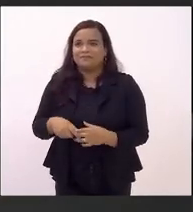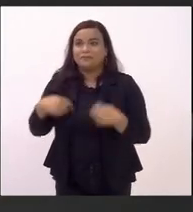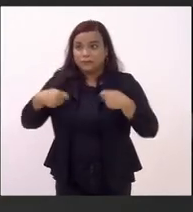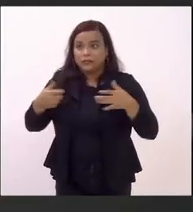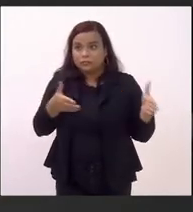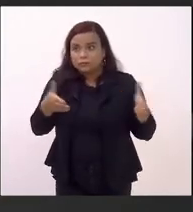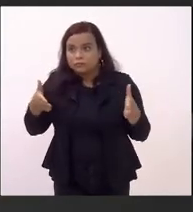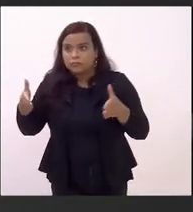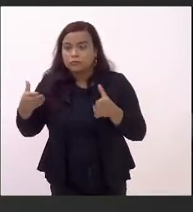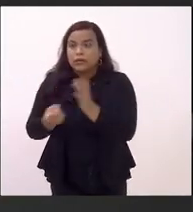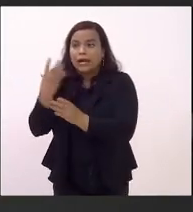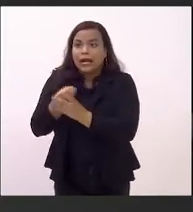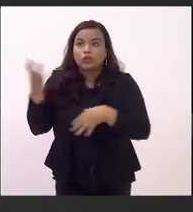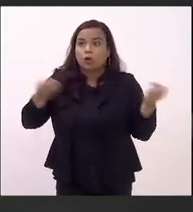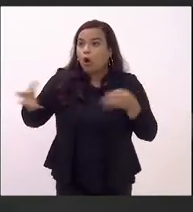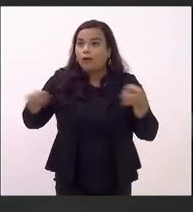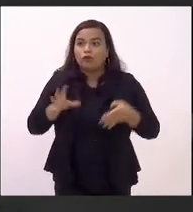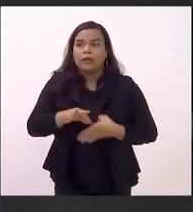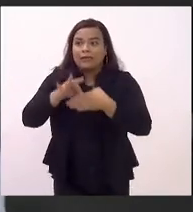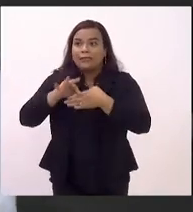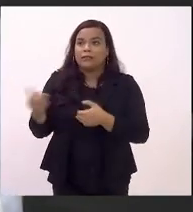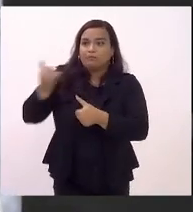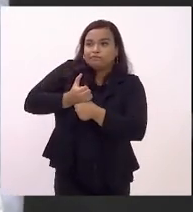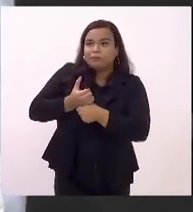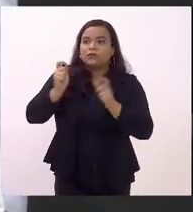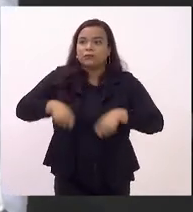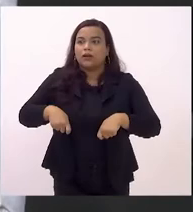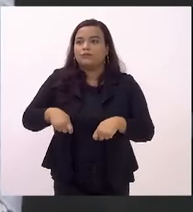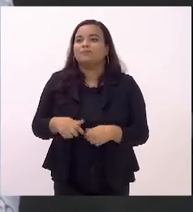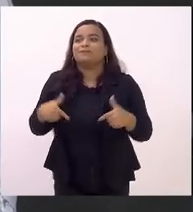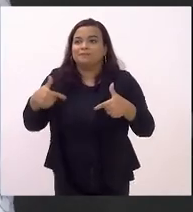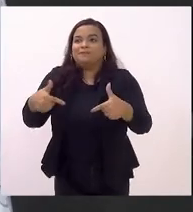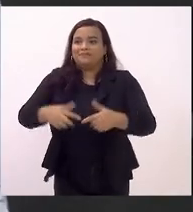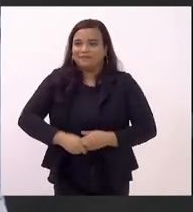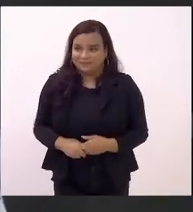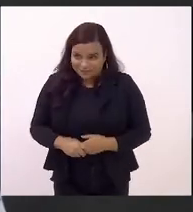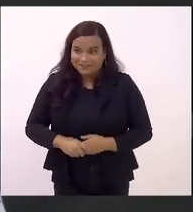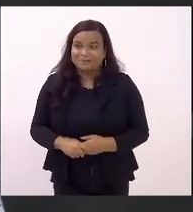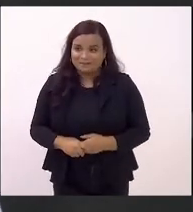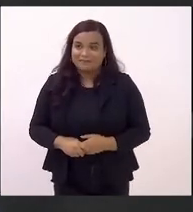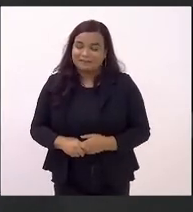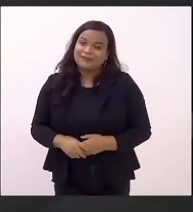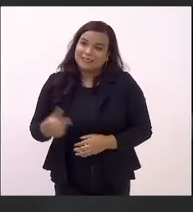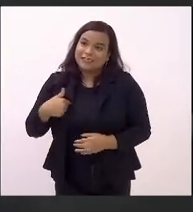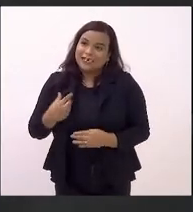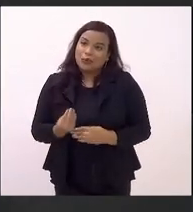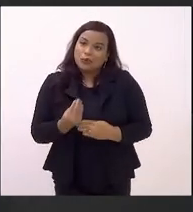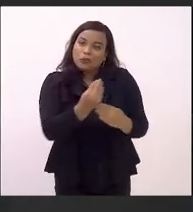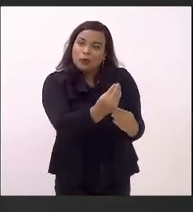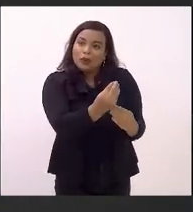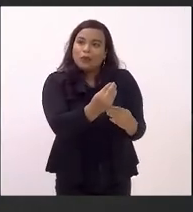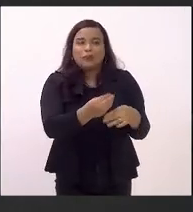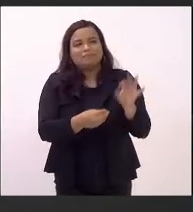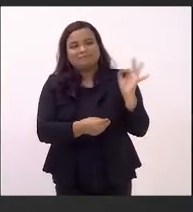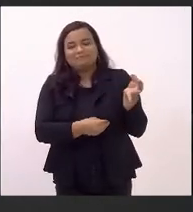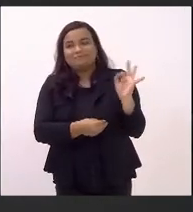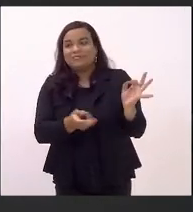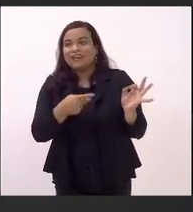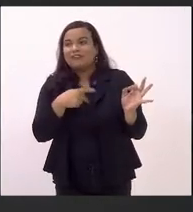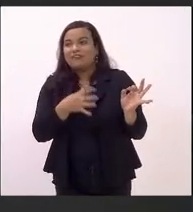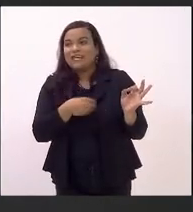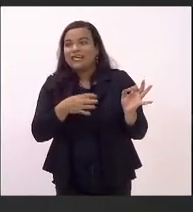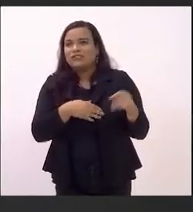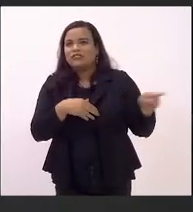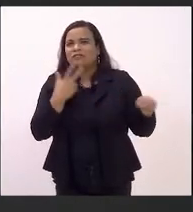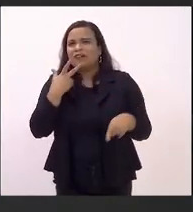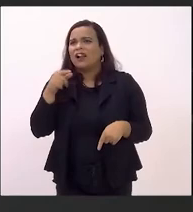construir novas lideranças que consigam ocupar esses espaços. E aí eu sou obrigado a dar razão aos meus filhos, ficam nervosos, dizendo assim,